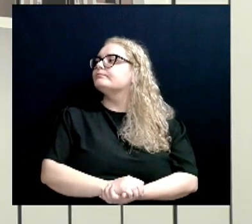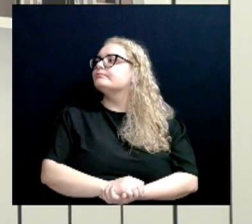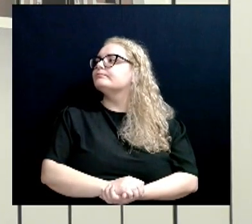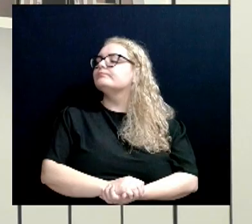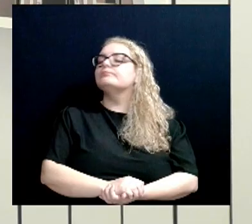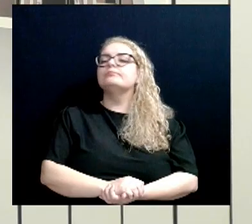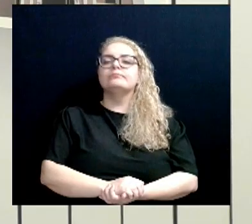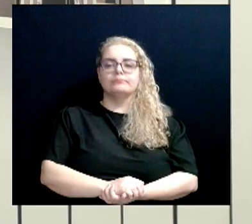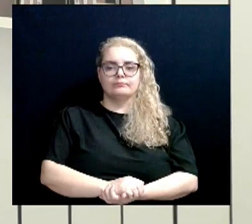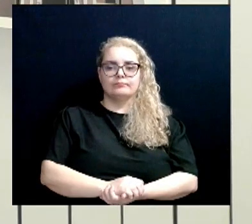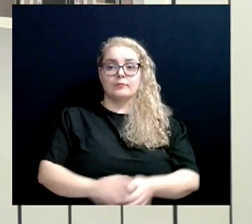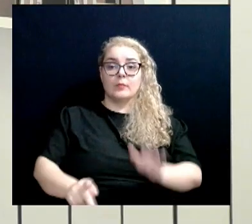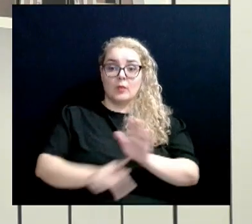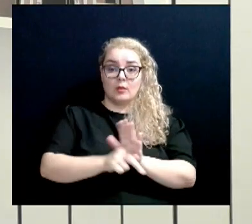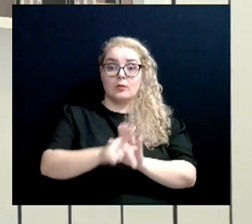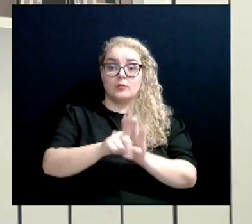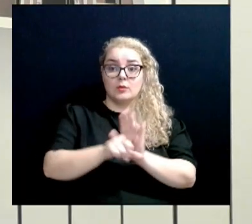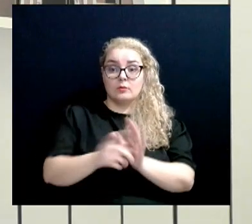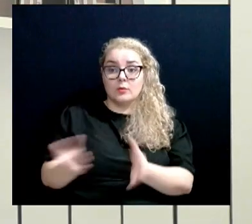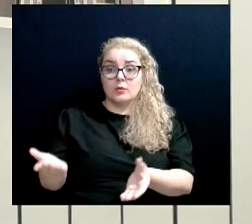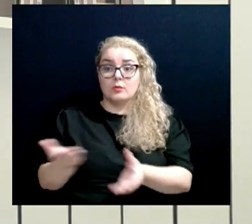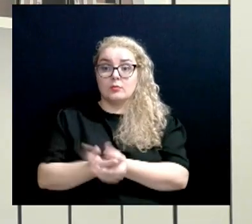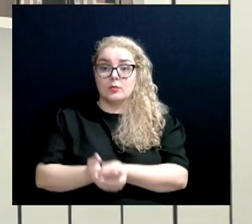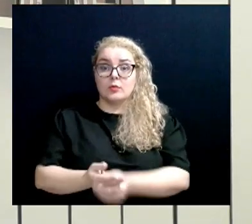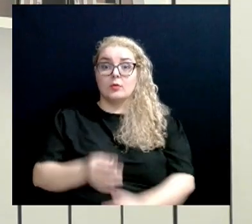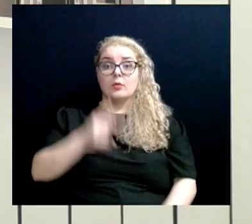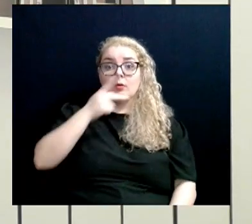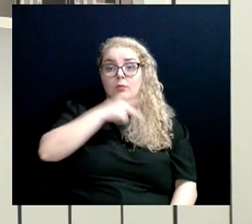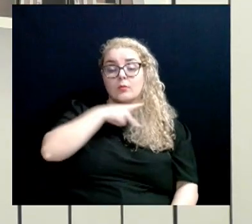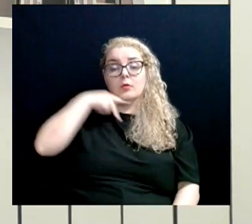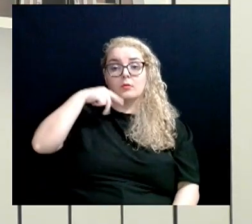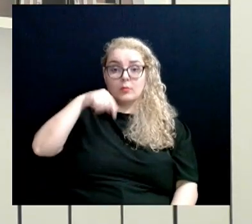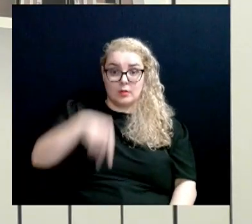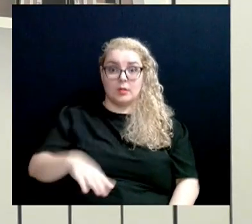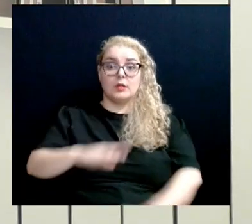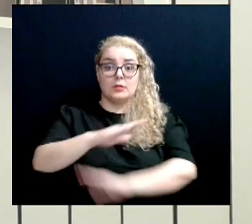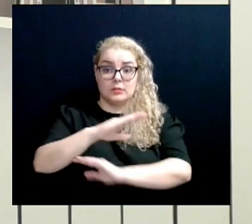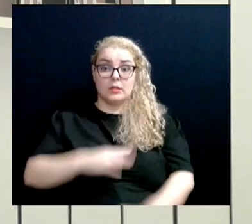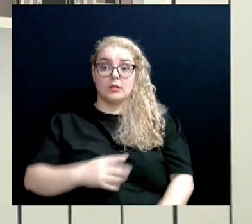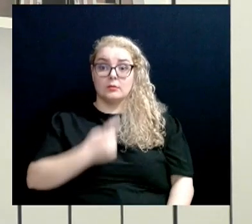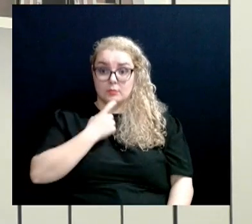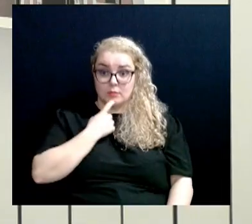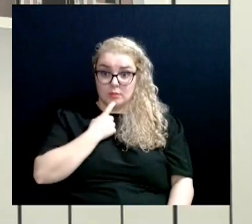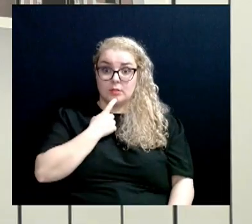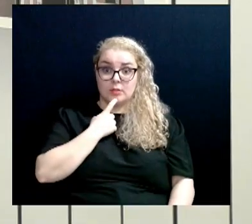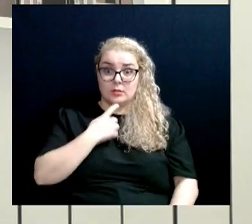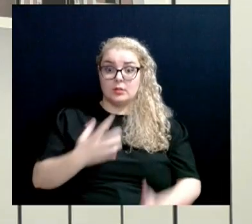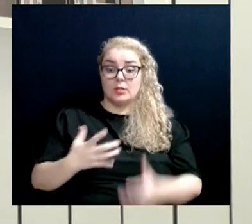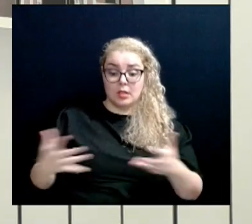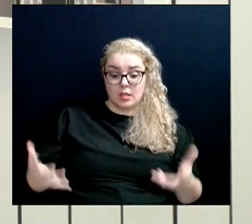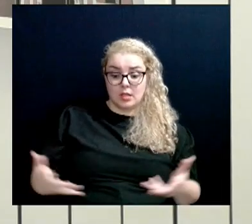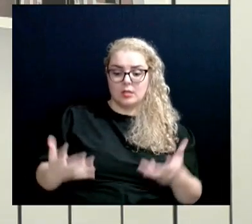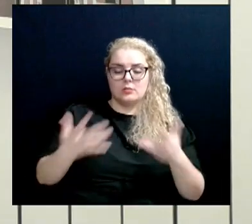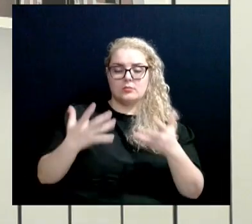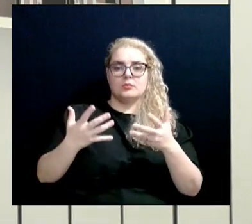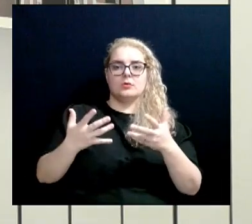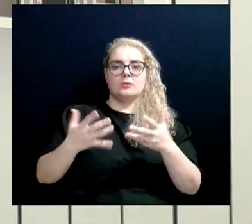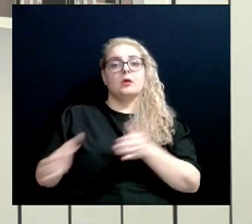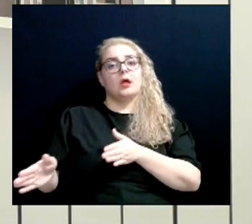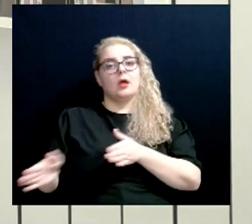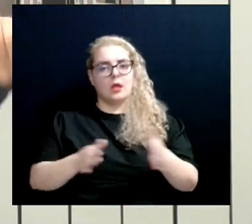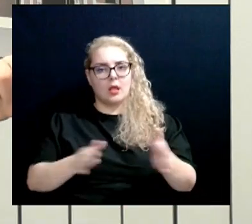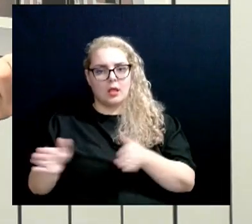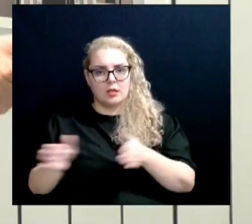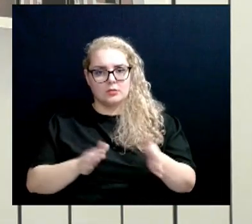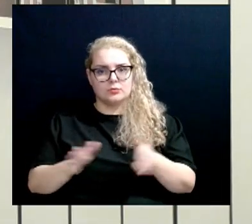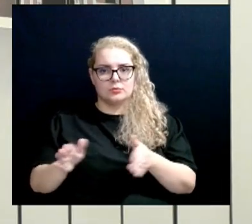Projeto de lei protocolado pelo vereador Permínio Monteiro aqui na Câmara de Campinas quer incentivar a acessibilidade